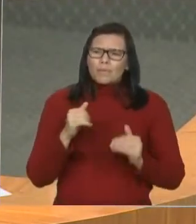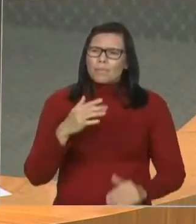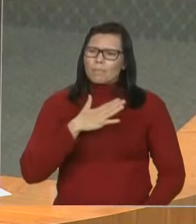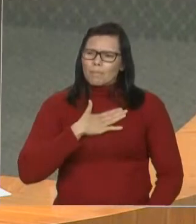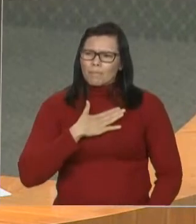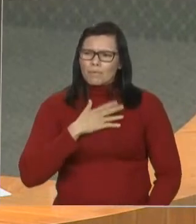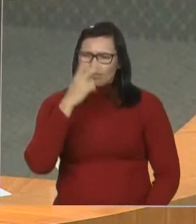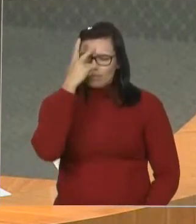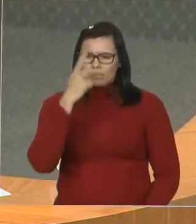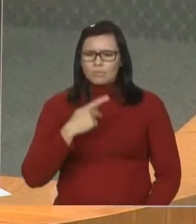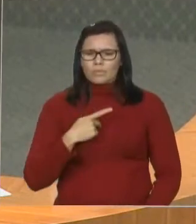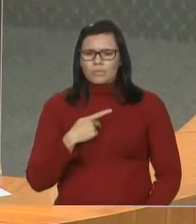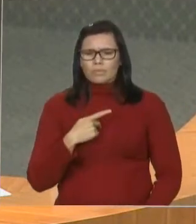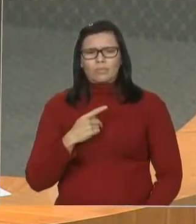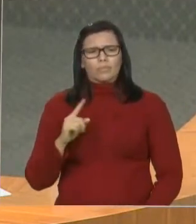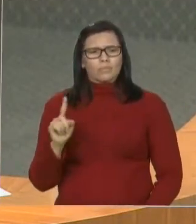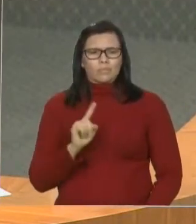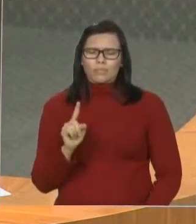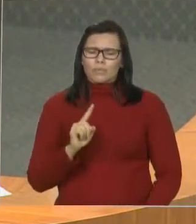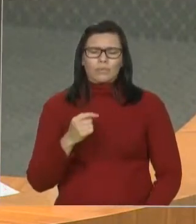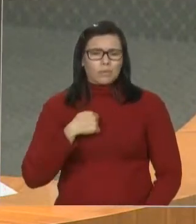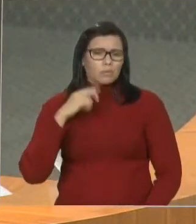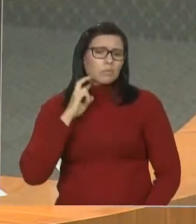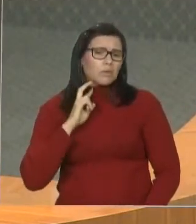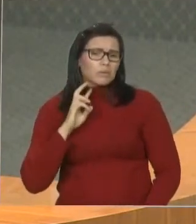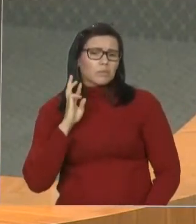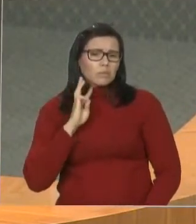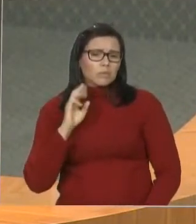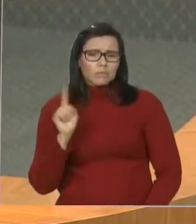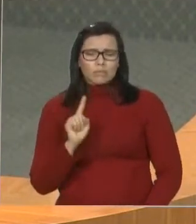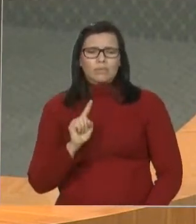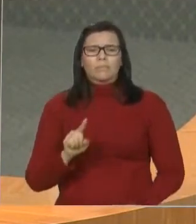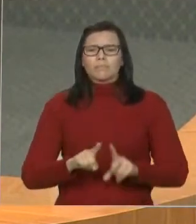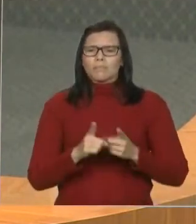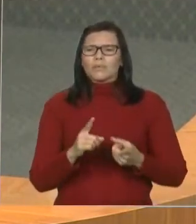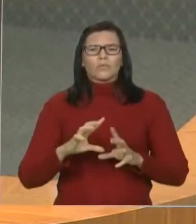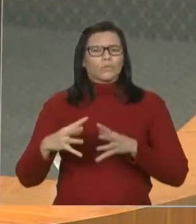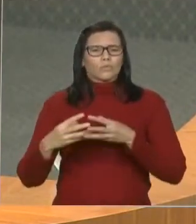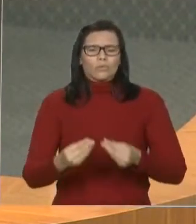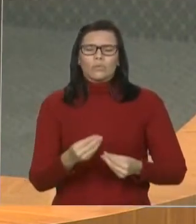do pleito de todos os candidatos a uma vaga do concurso da Polícia Militar do Estado do Maranhão.